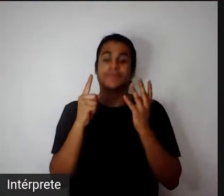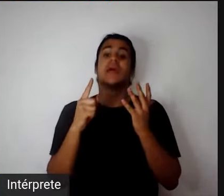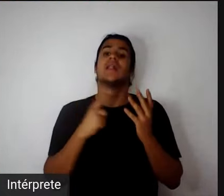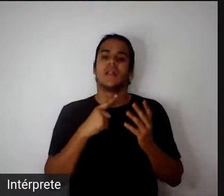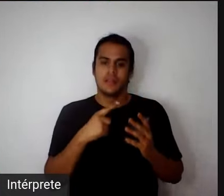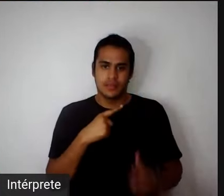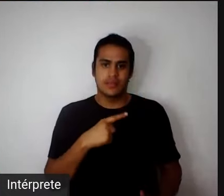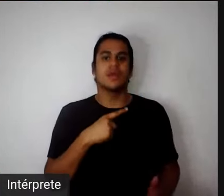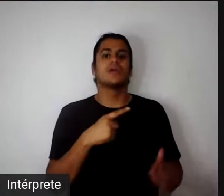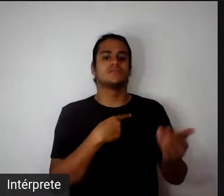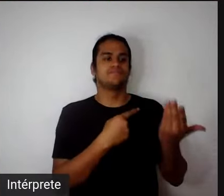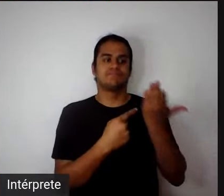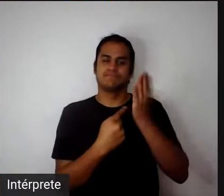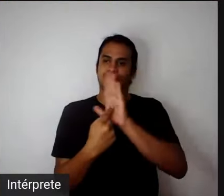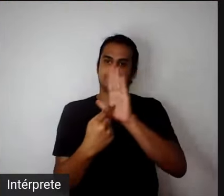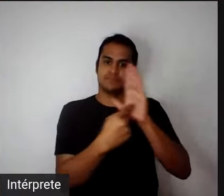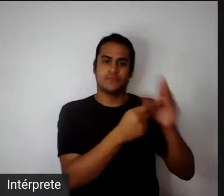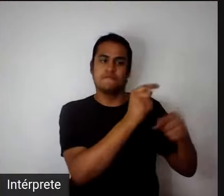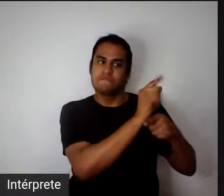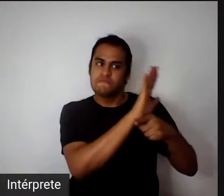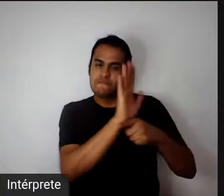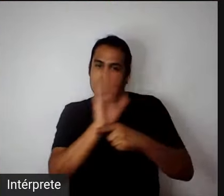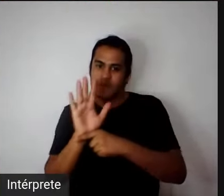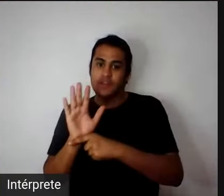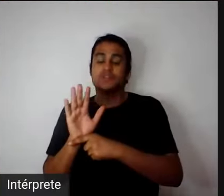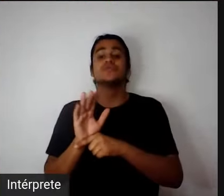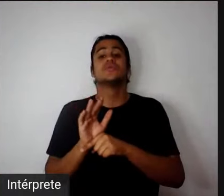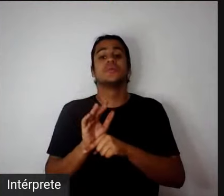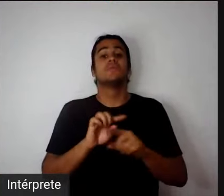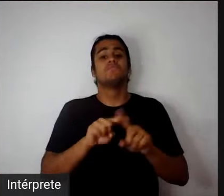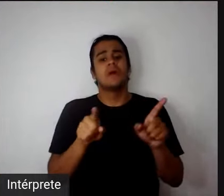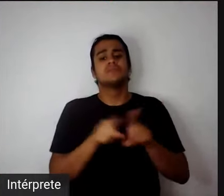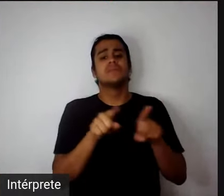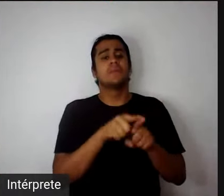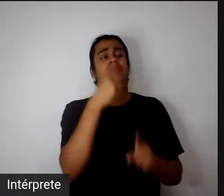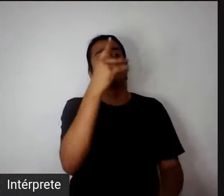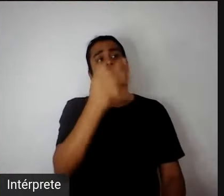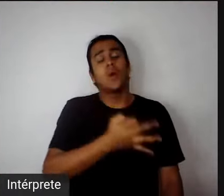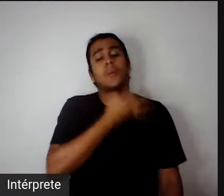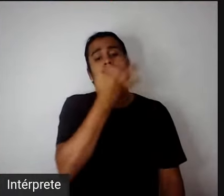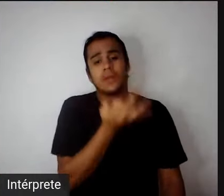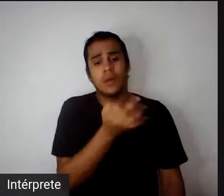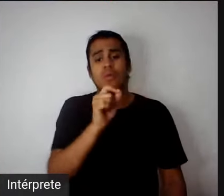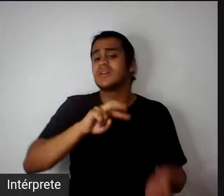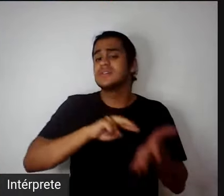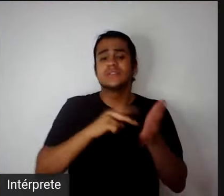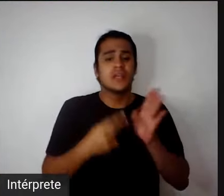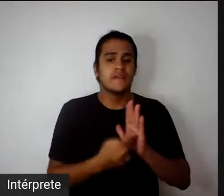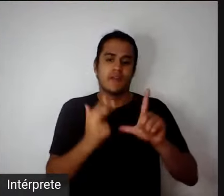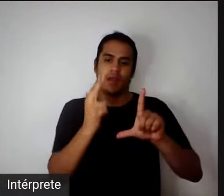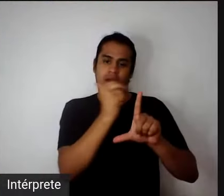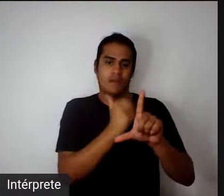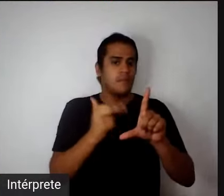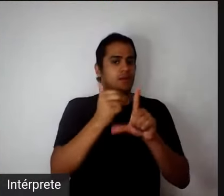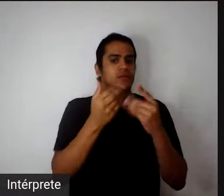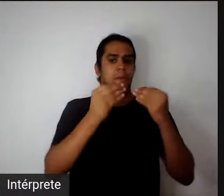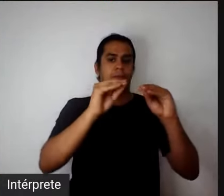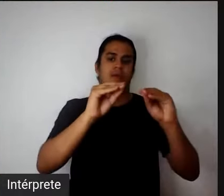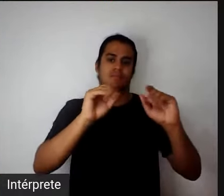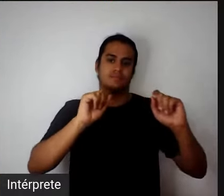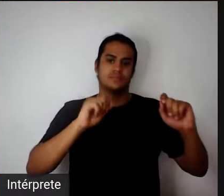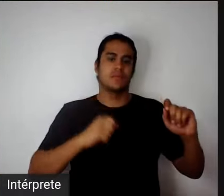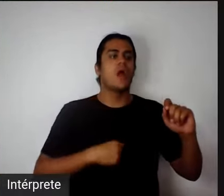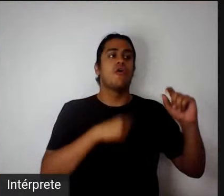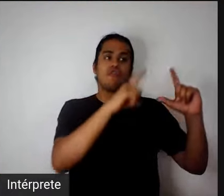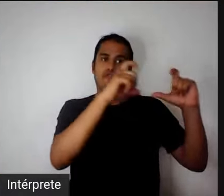o que ela entende hoje como expressão imagética, como expressão iconográfica. Né? As fotos estão lá, mas